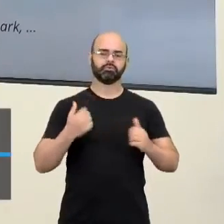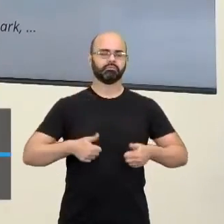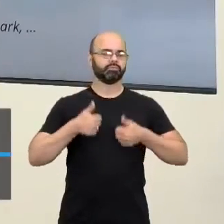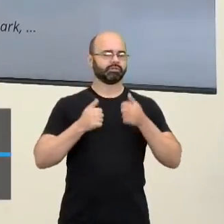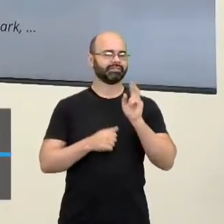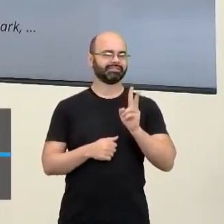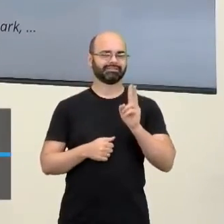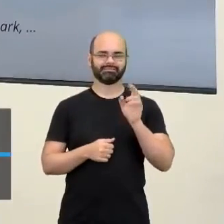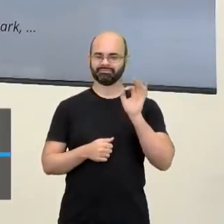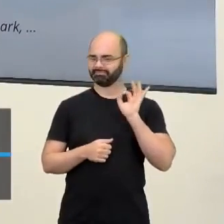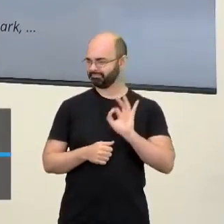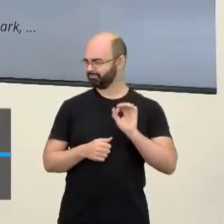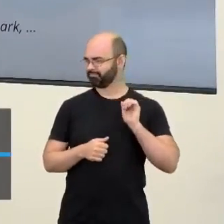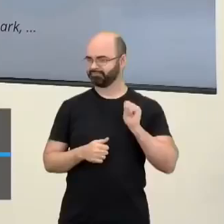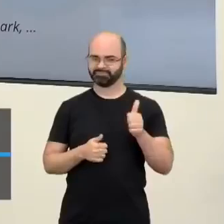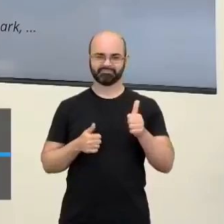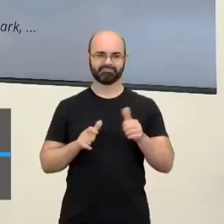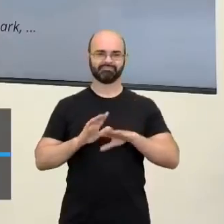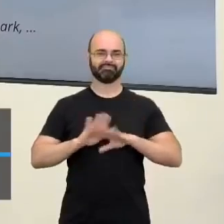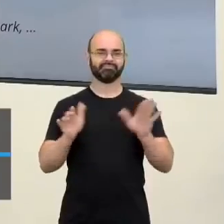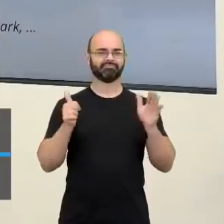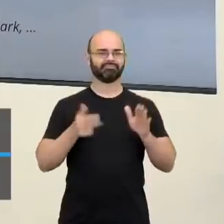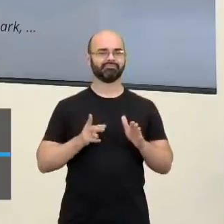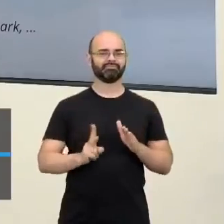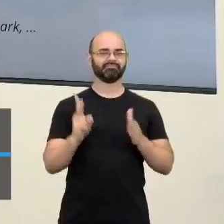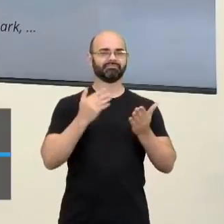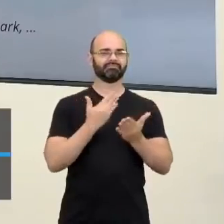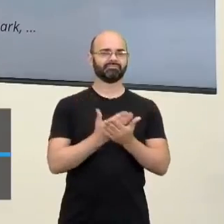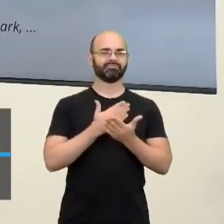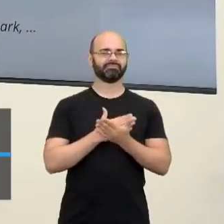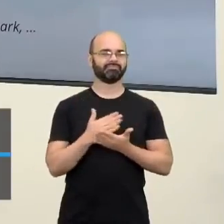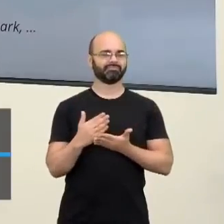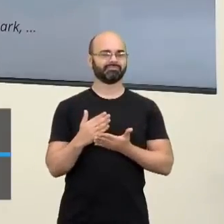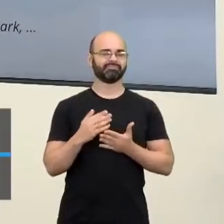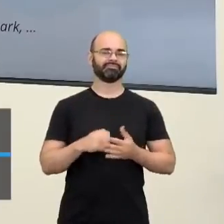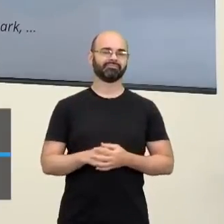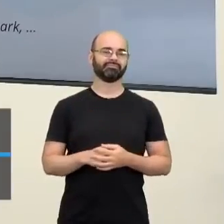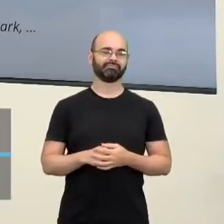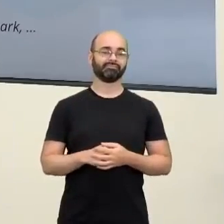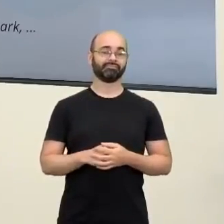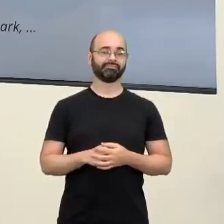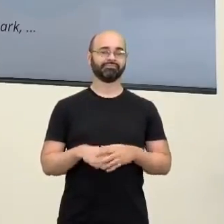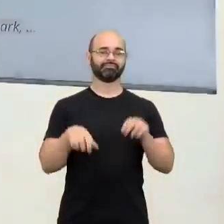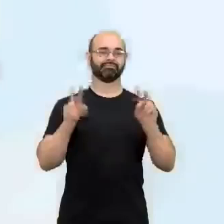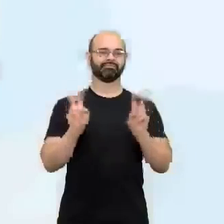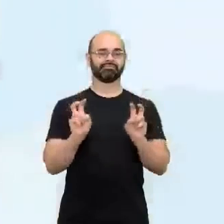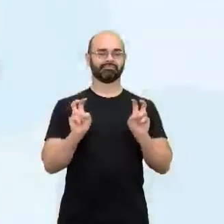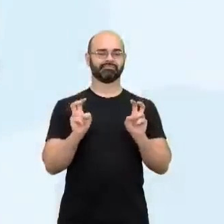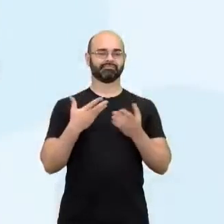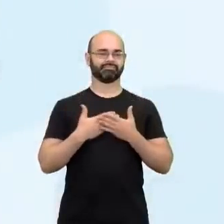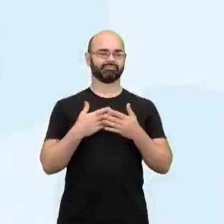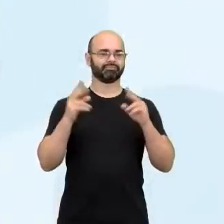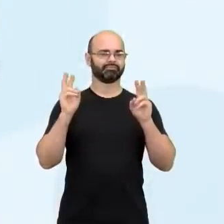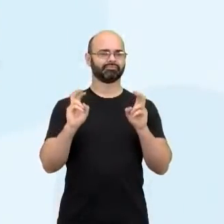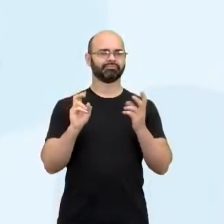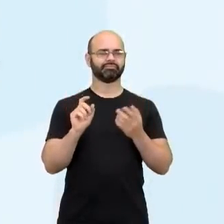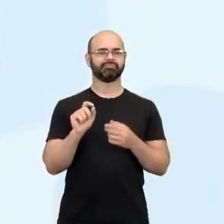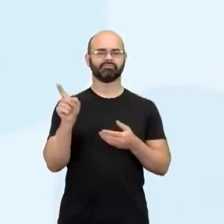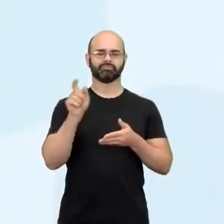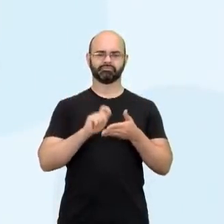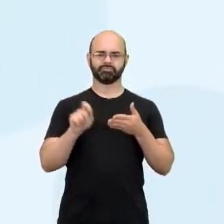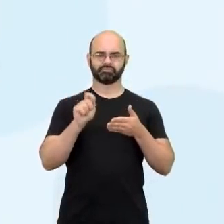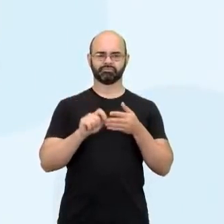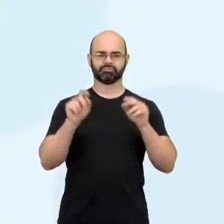certo? That's it. Então, without further ado, vamos começar com a aula. Na aula passada, a gente viu sobre o Can you write about the